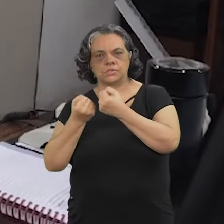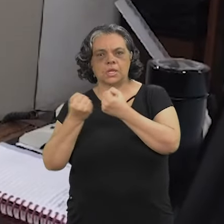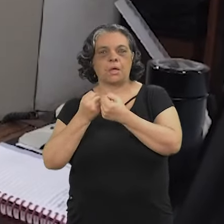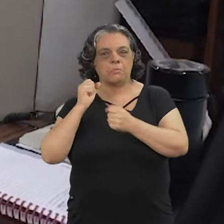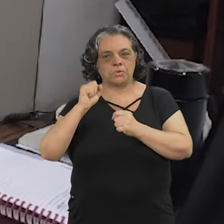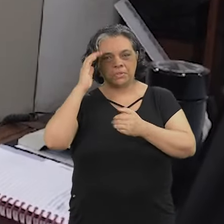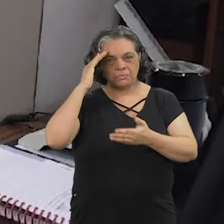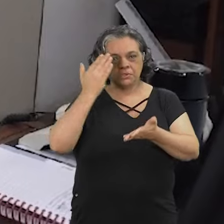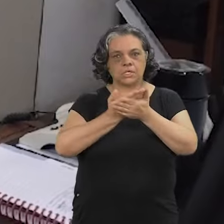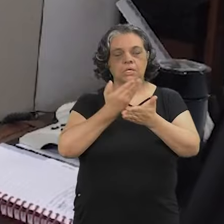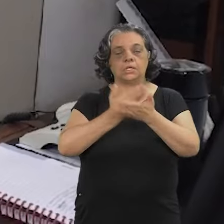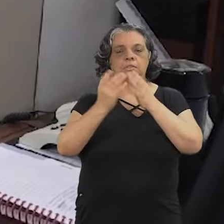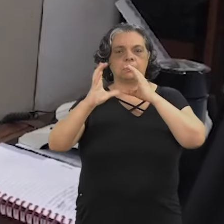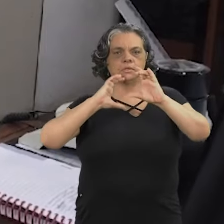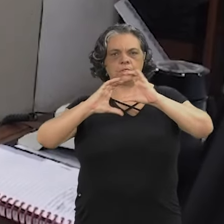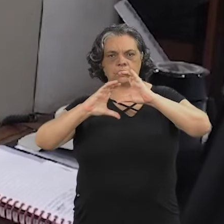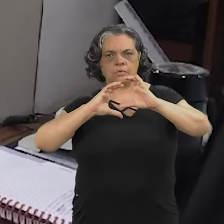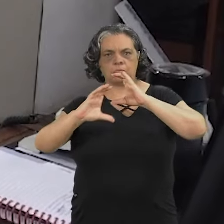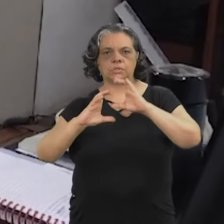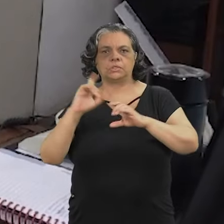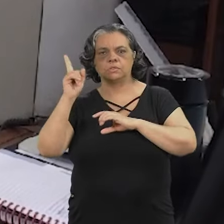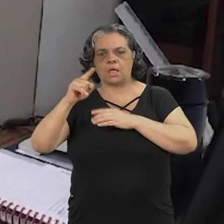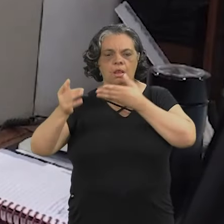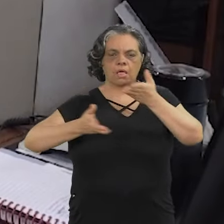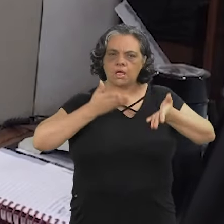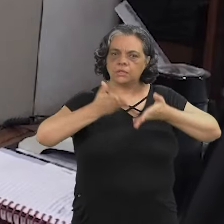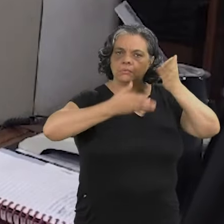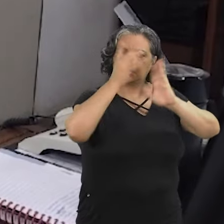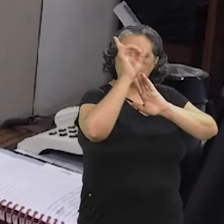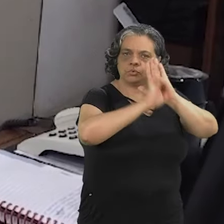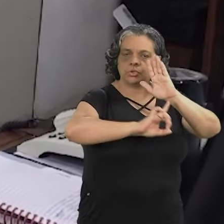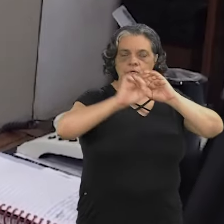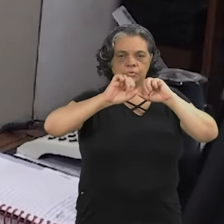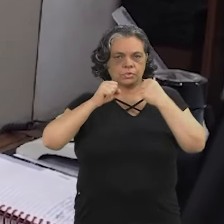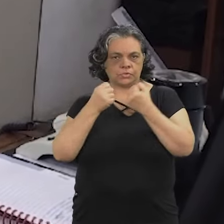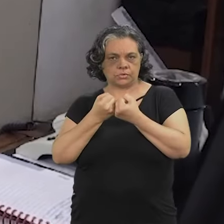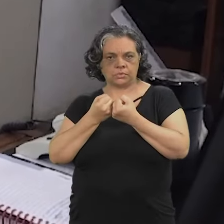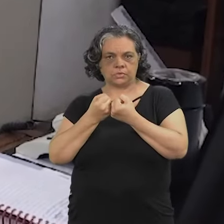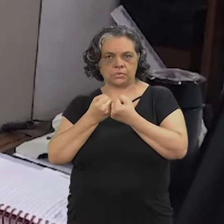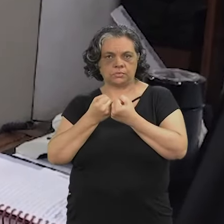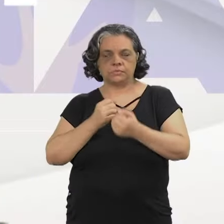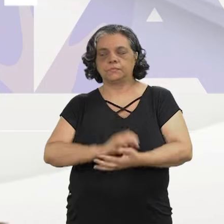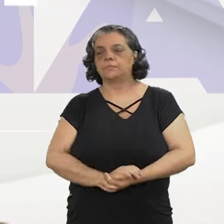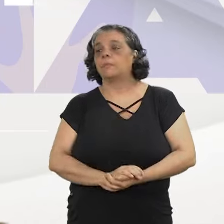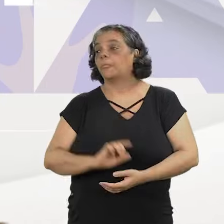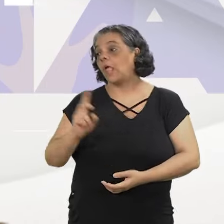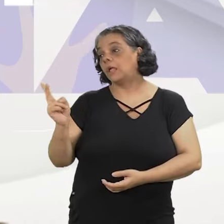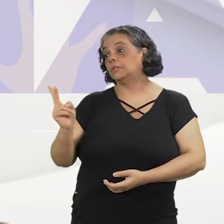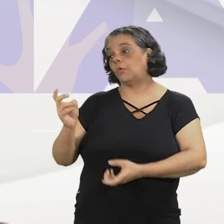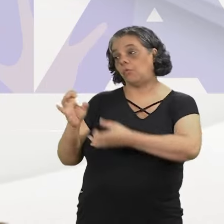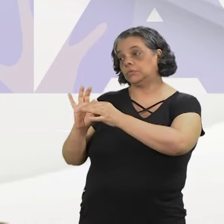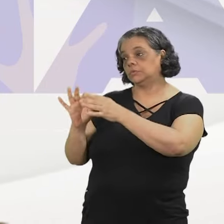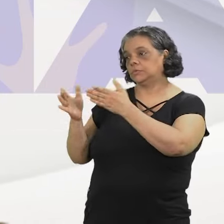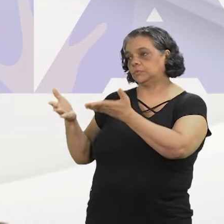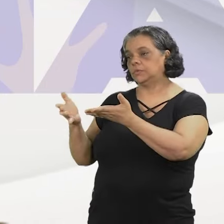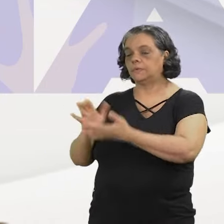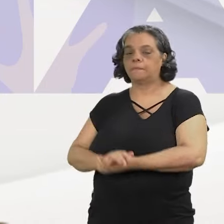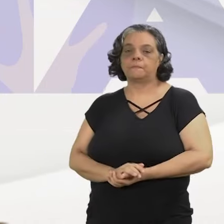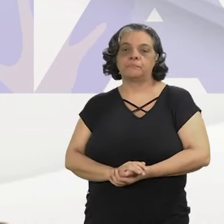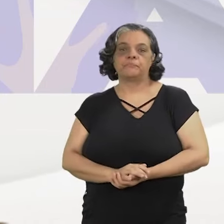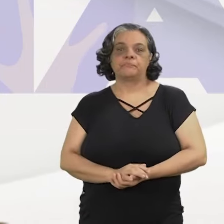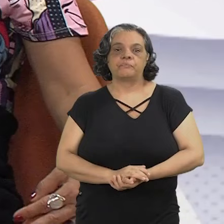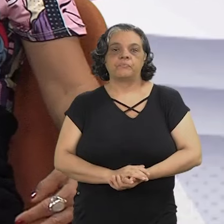meios podemos acreditar que a comunicação ela vai ser tratada como um direito da sociedade aí é com vocês